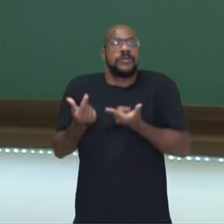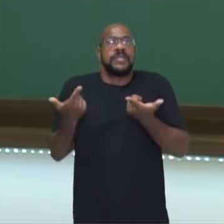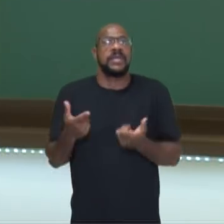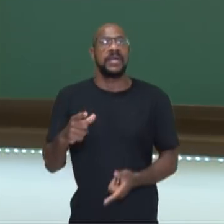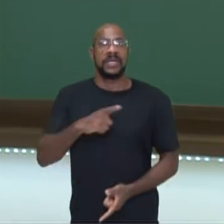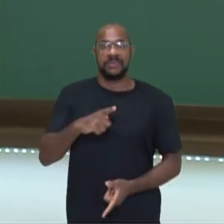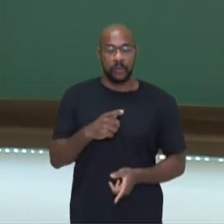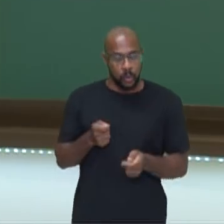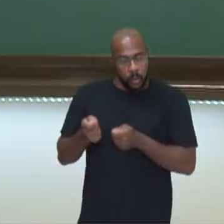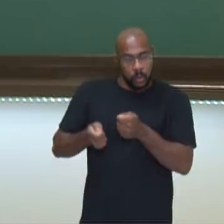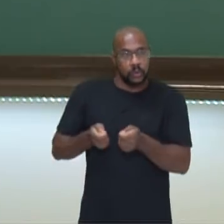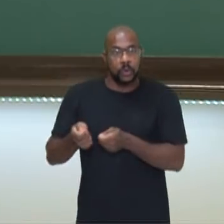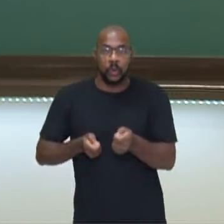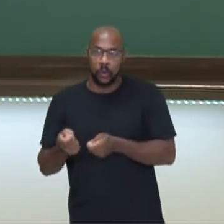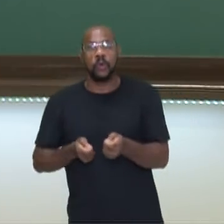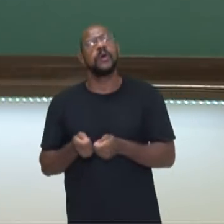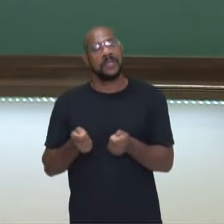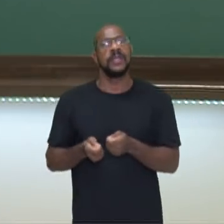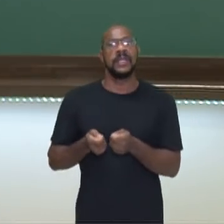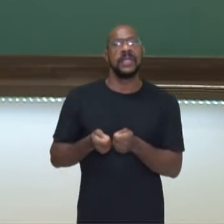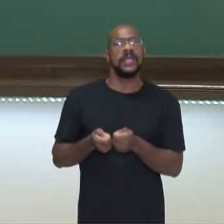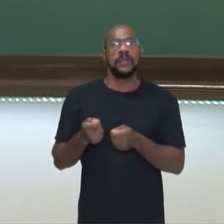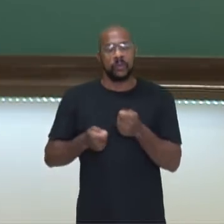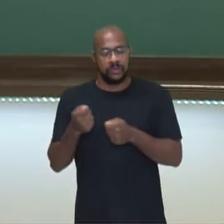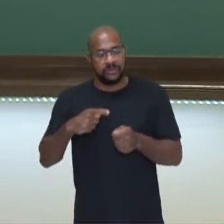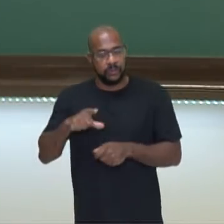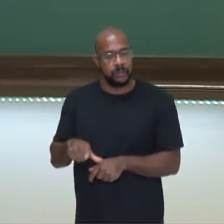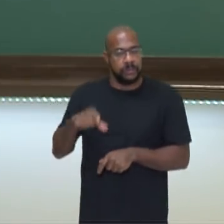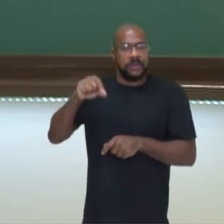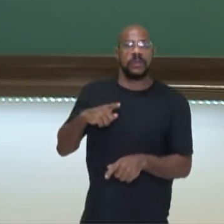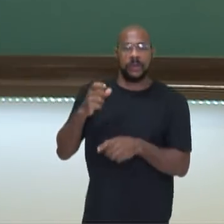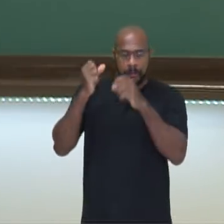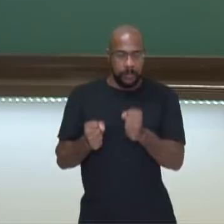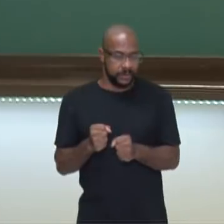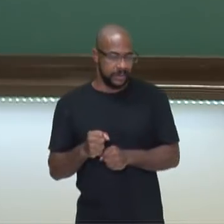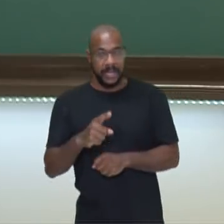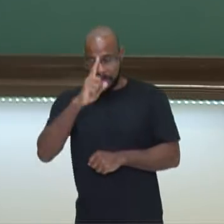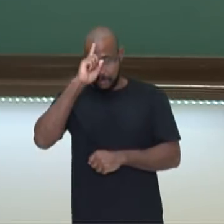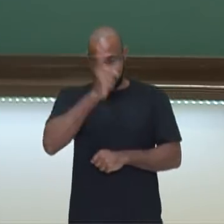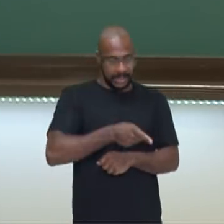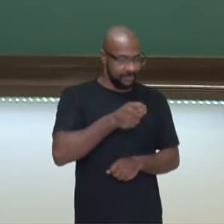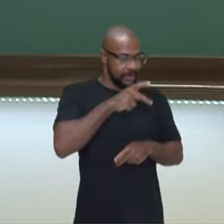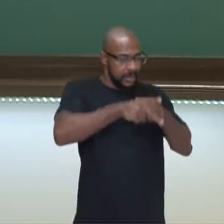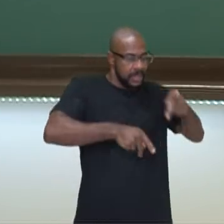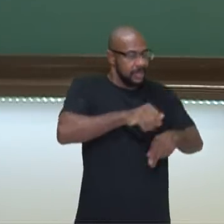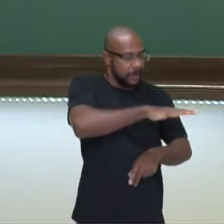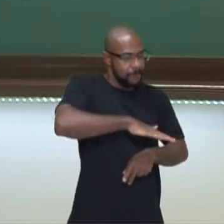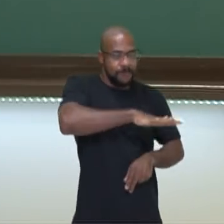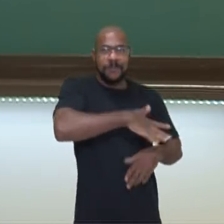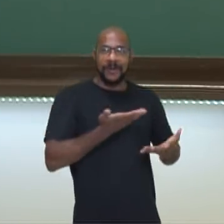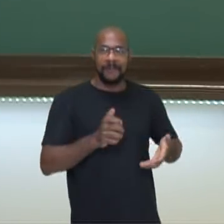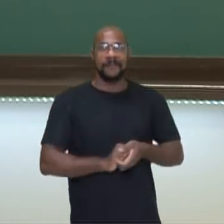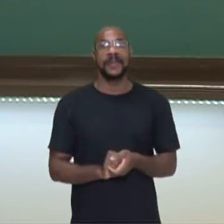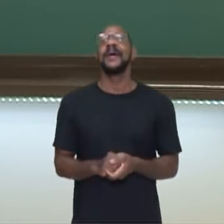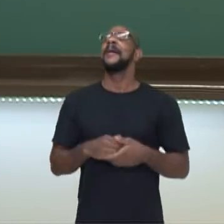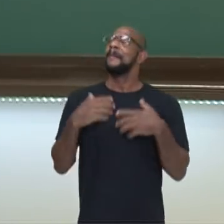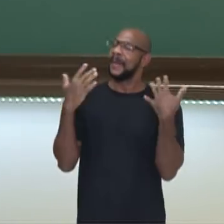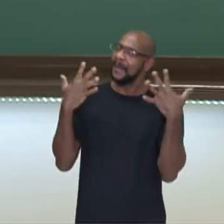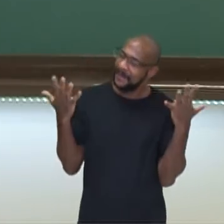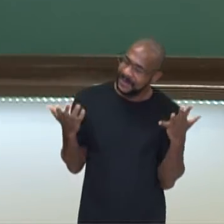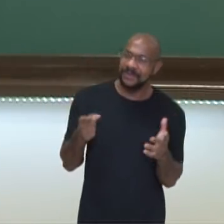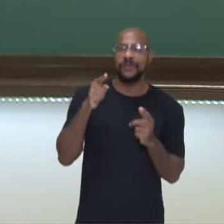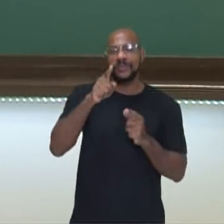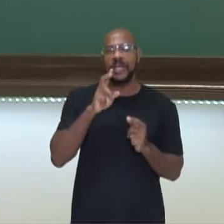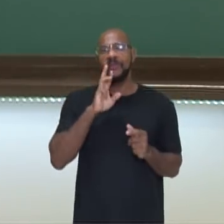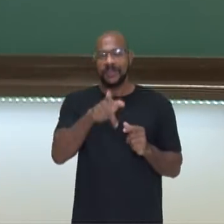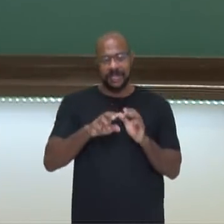tinham controle, prestígio e poder sobre a população. Legal, parabéns para você que respondeu